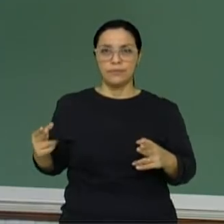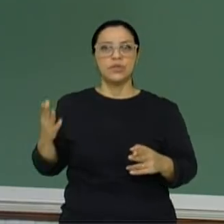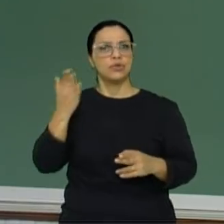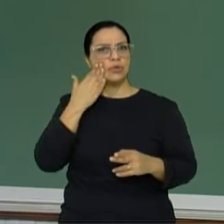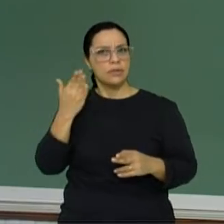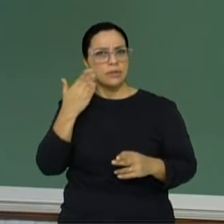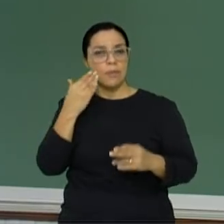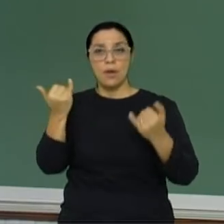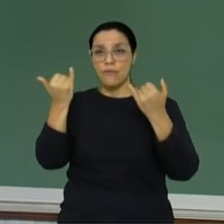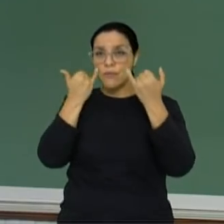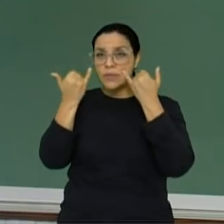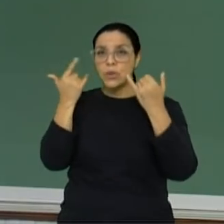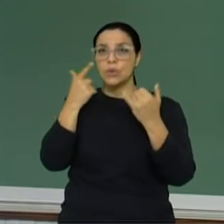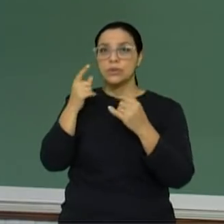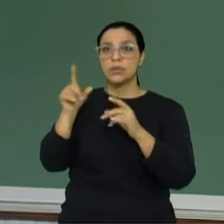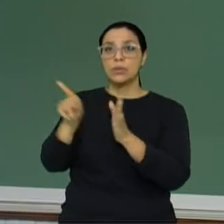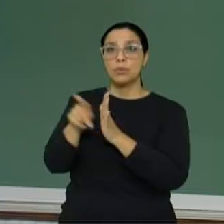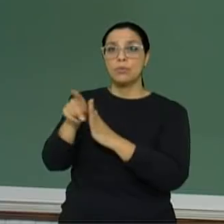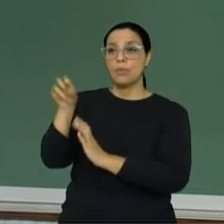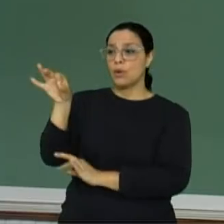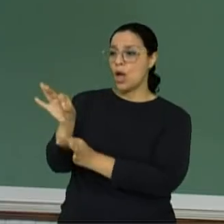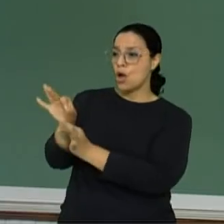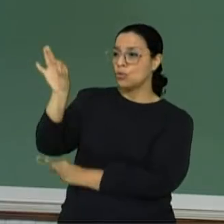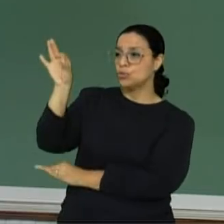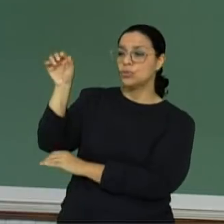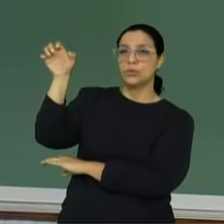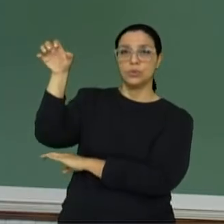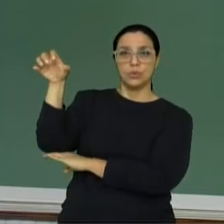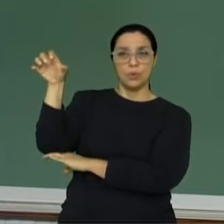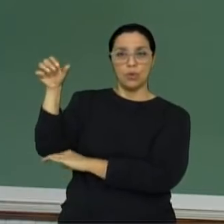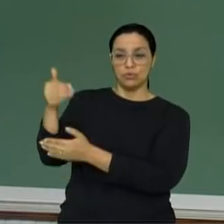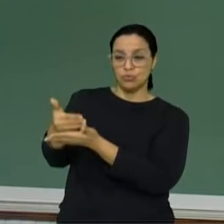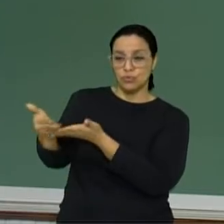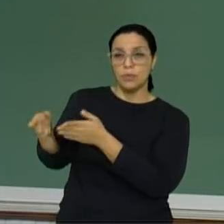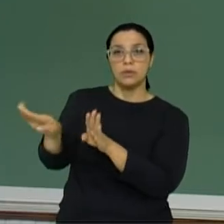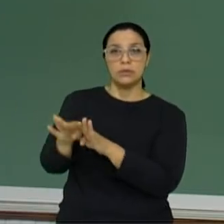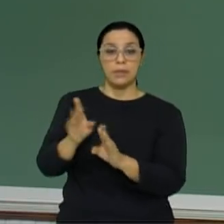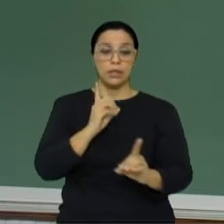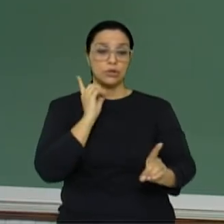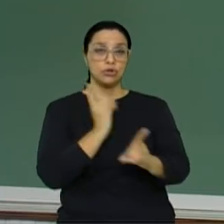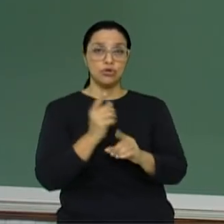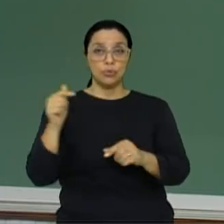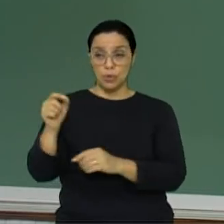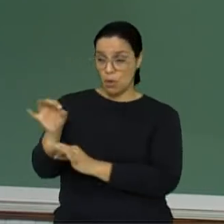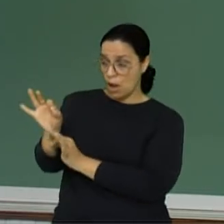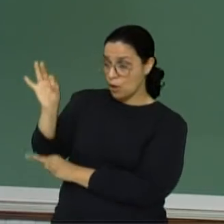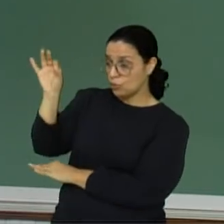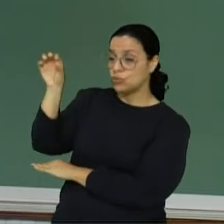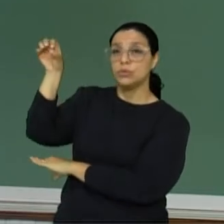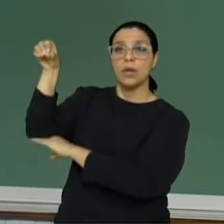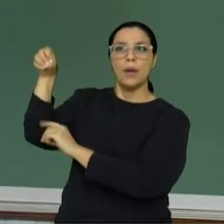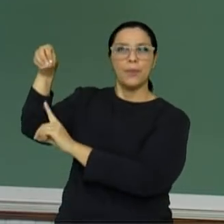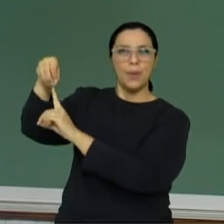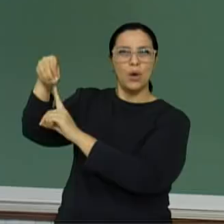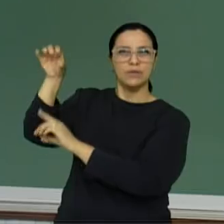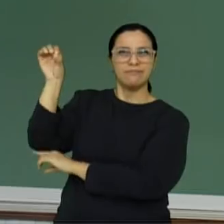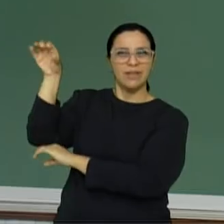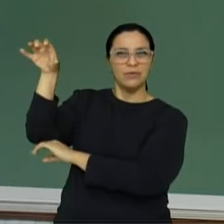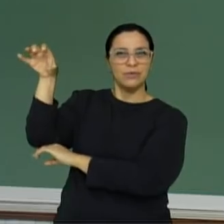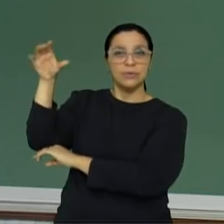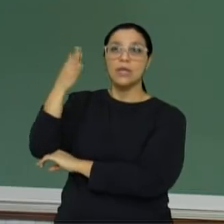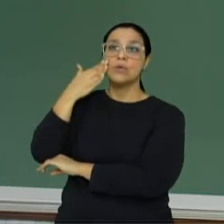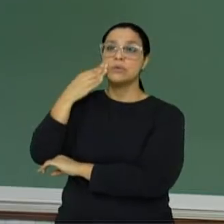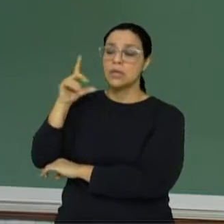Com essas informações você descobre o tamanho do poste. Você precisa descobrir o tamanho do poste inicialmente. Descobrir o tamanho do poste, você sabe que a